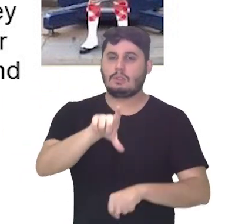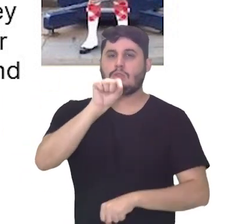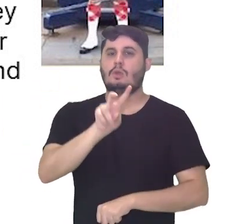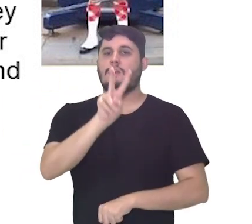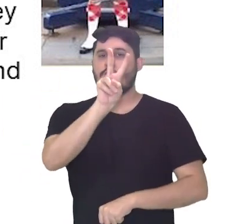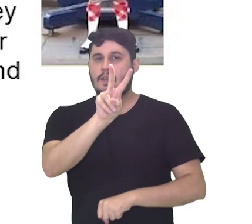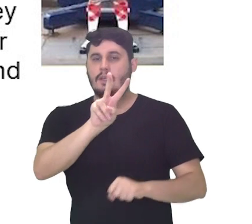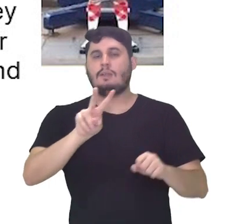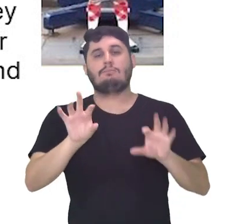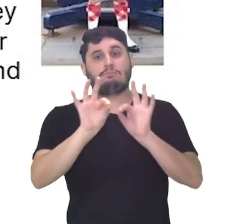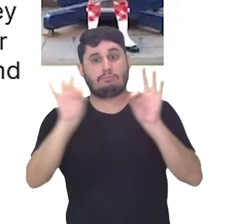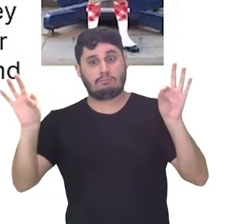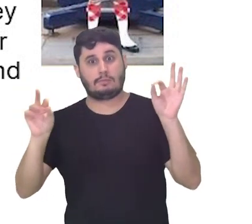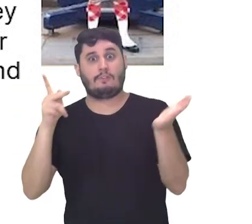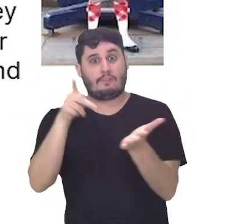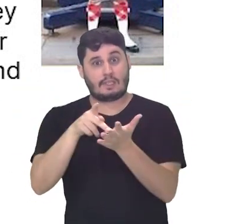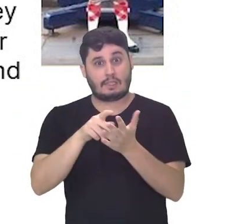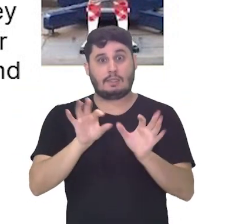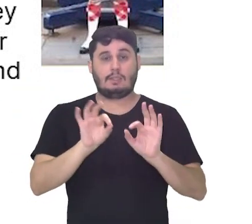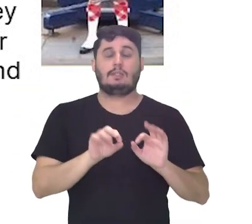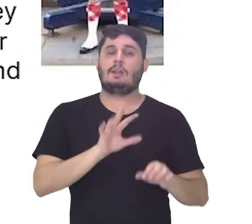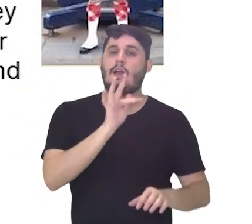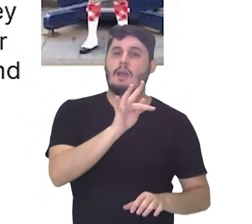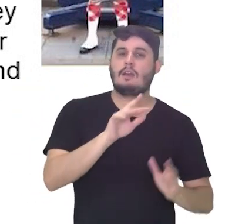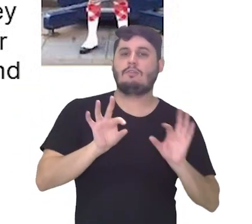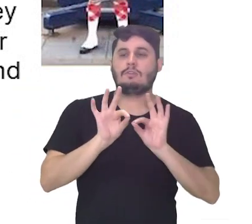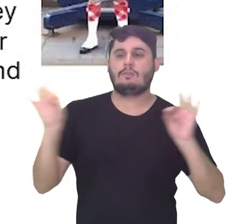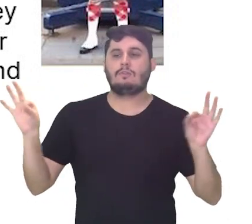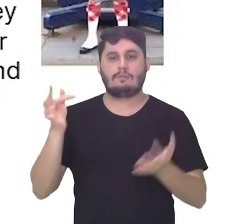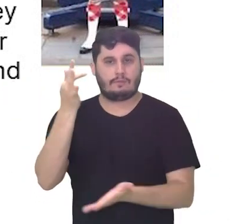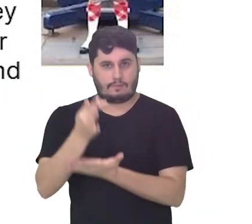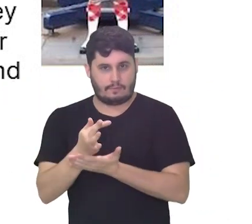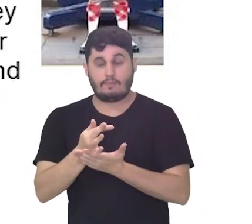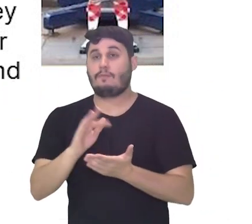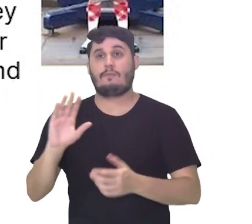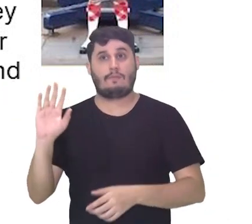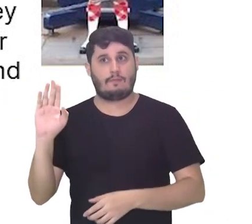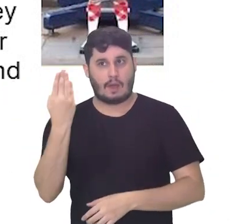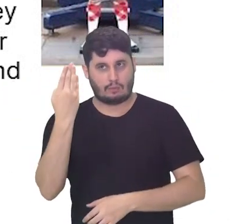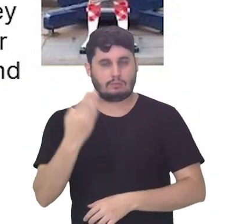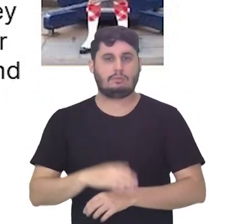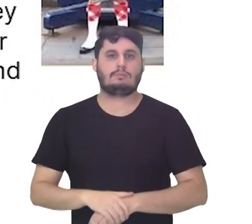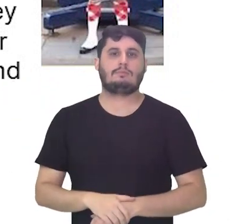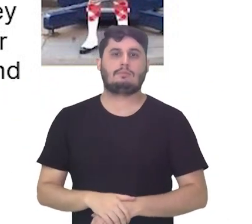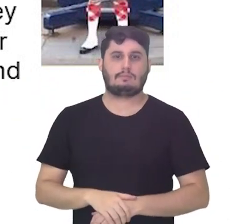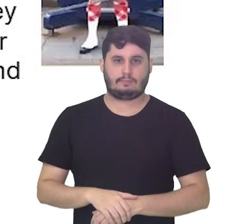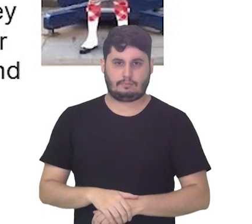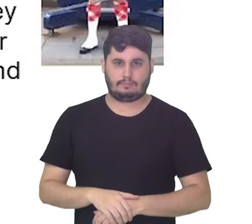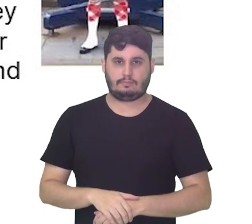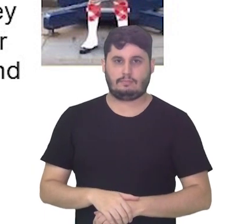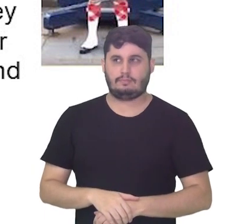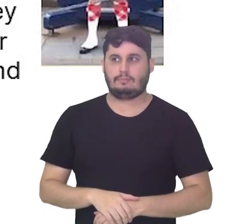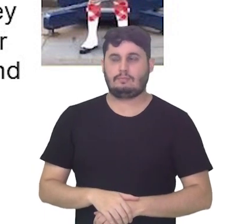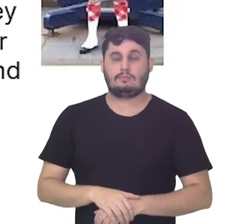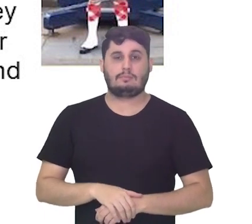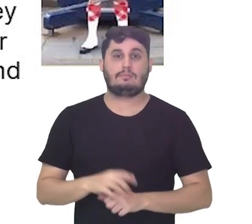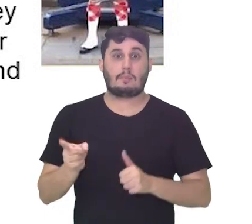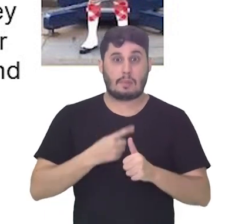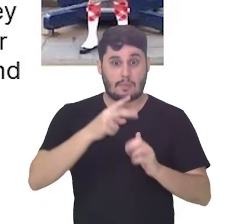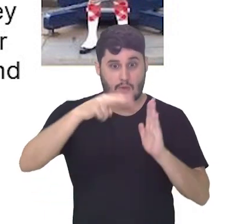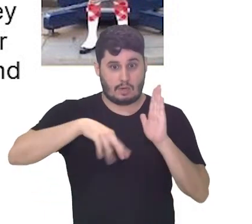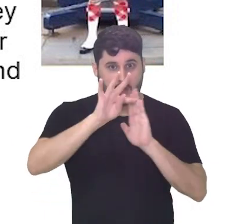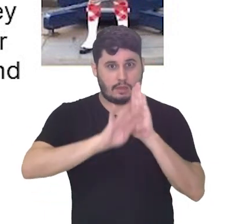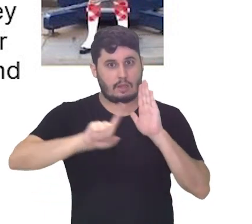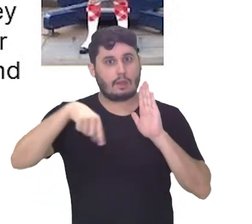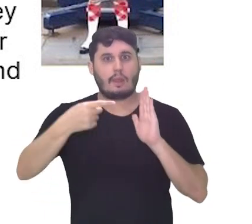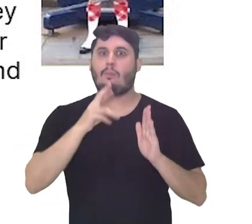falso. Então vamos fazer a nossa leitura, como de costume, tá? E depois marcar verdadeiro ou falso. Então, a dica que